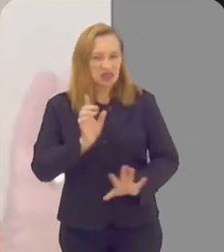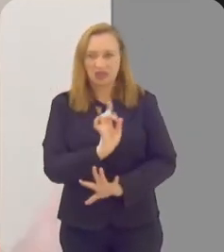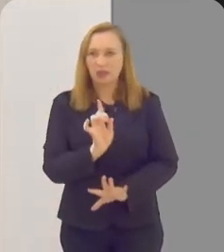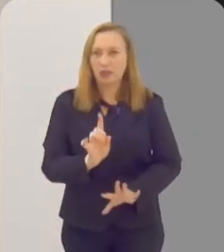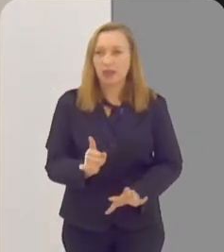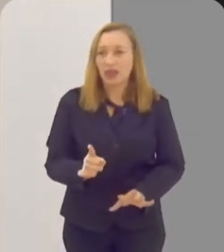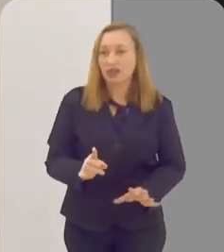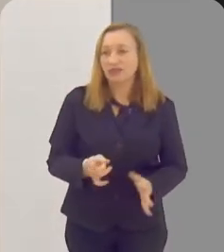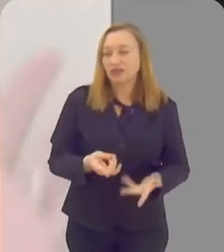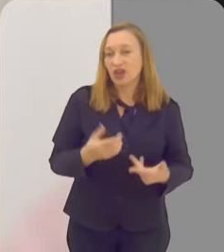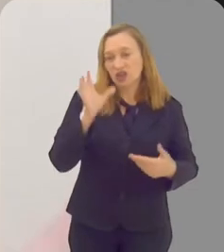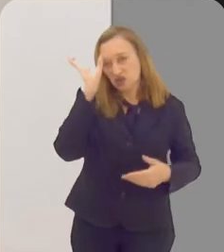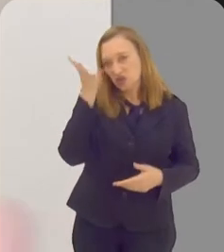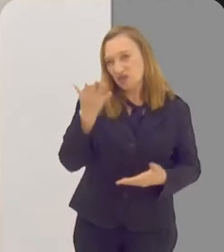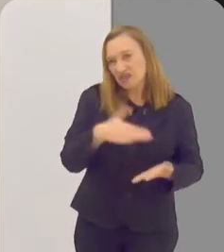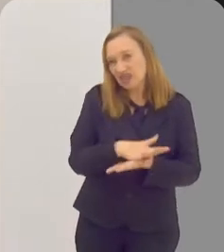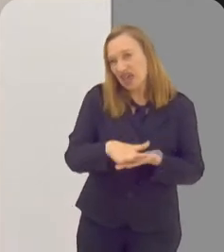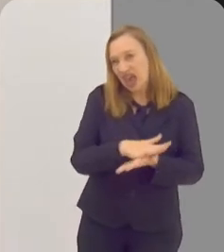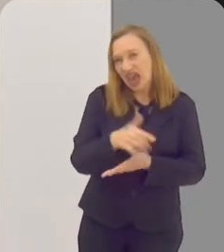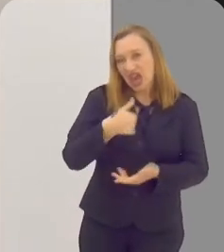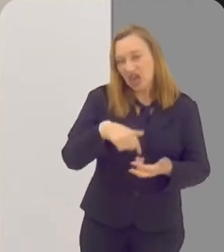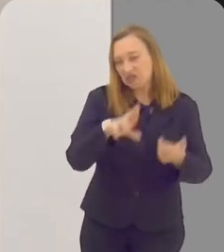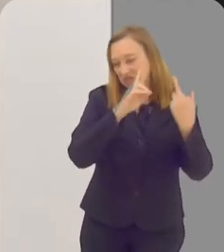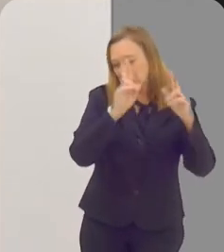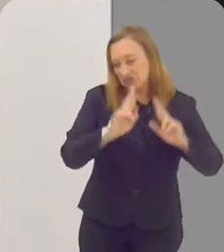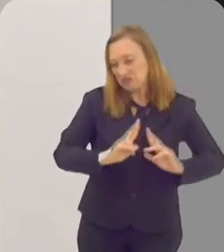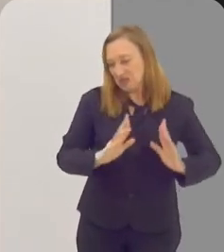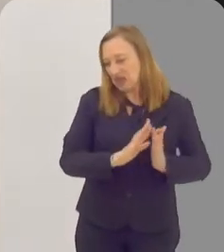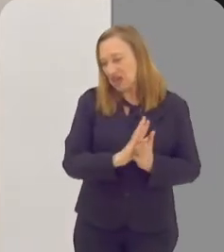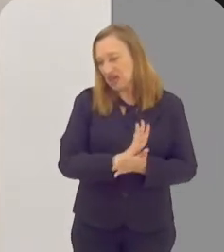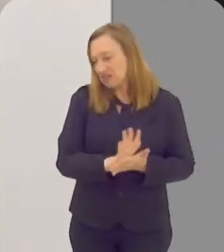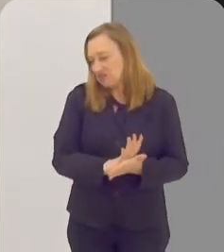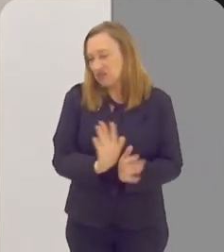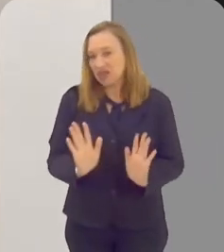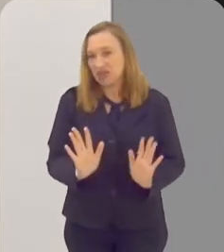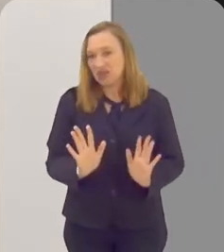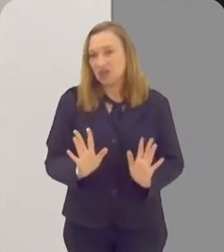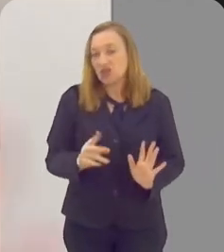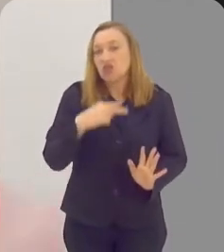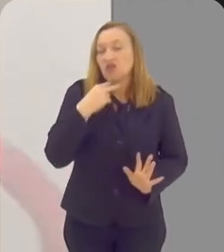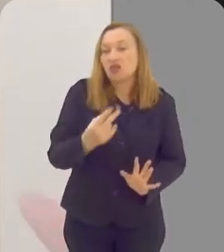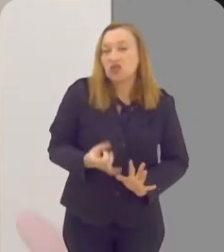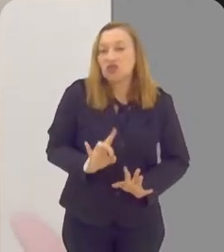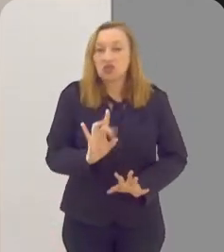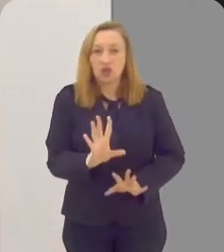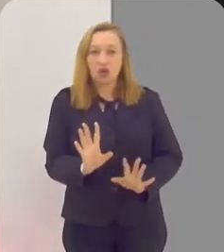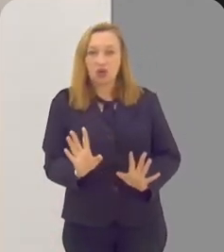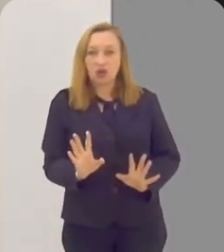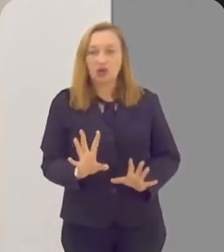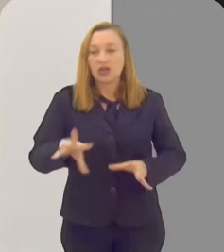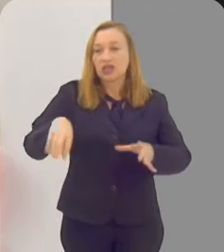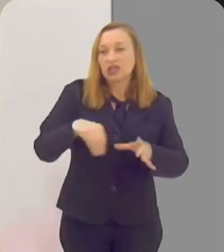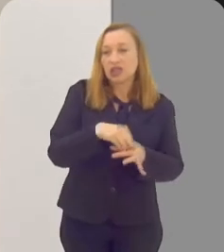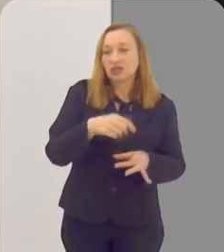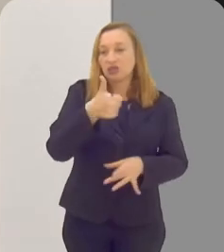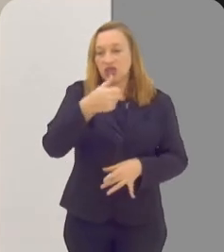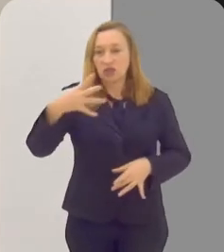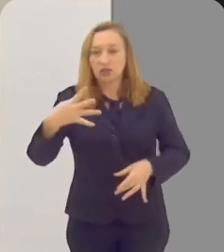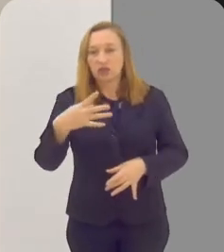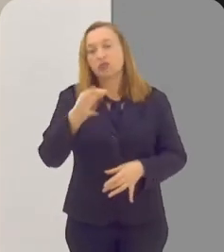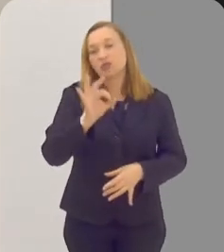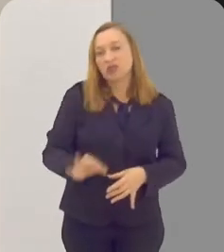para mim, porque isso aqui não dá em nada, ou então eu não sou respeitada, eu não sou ouvida, eu sou uma voz única, porque dentro